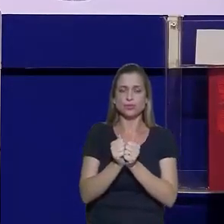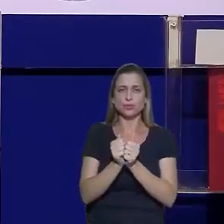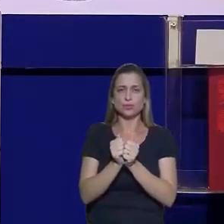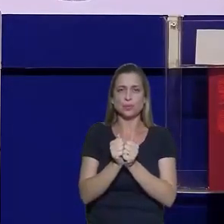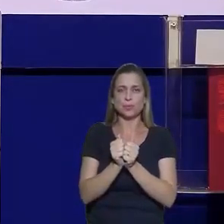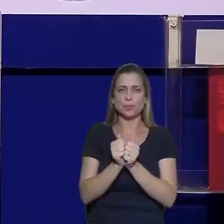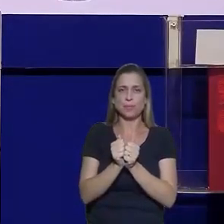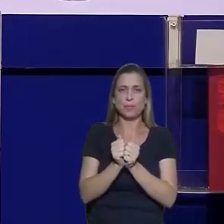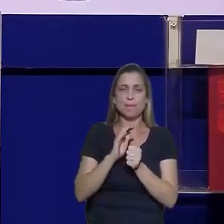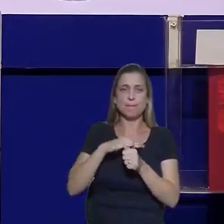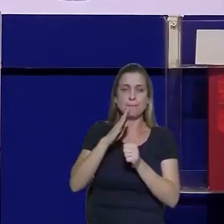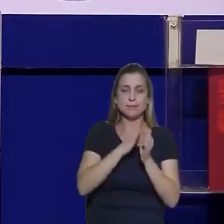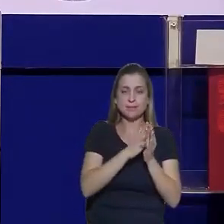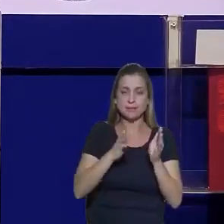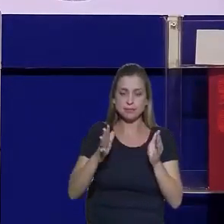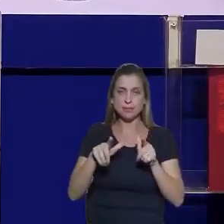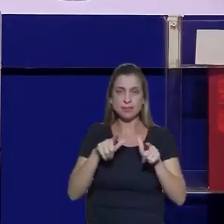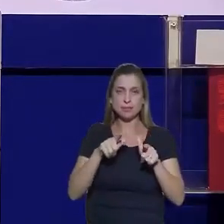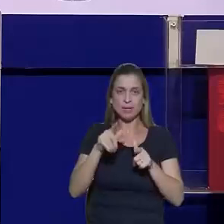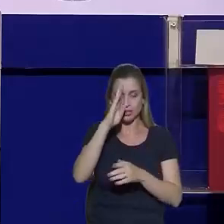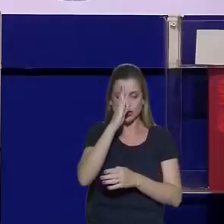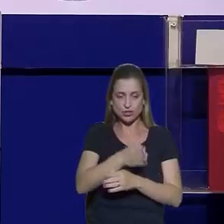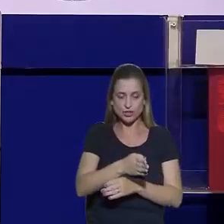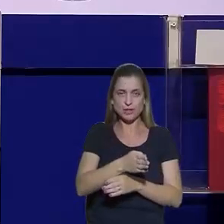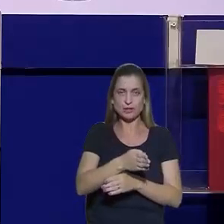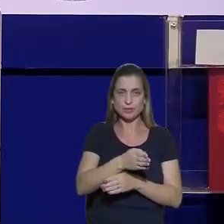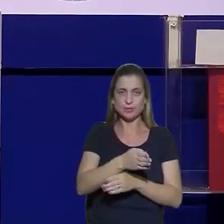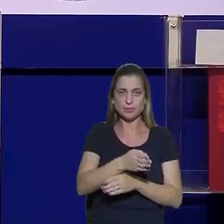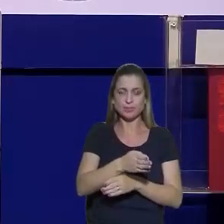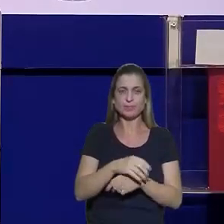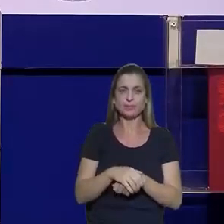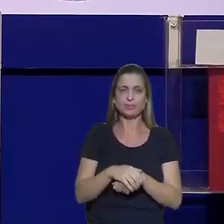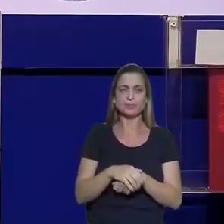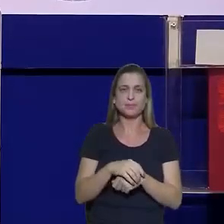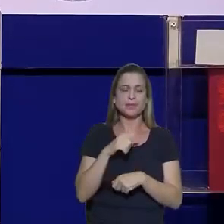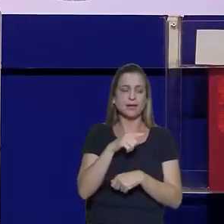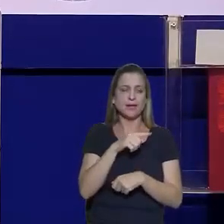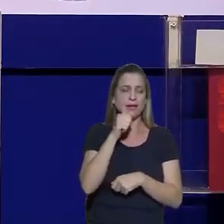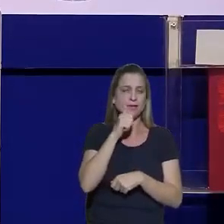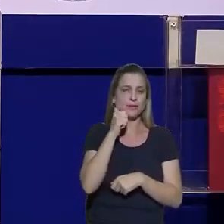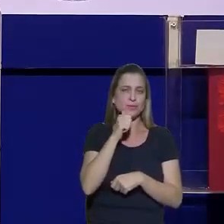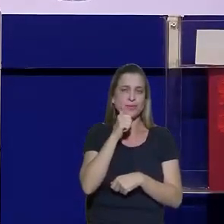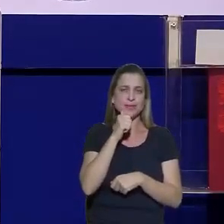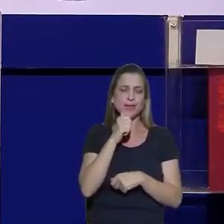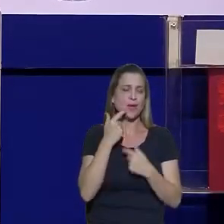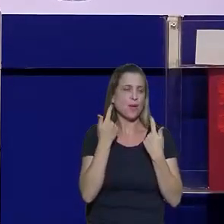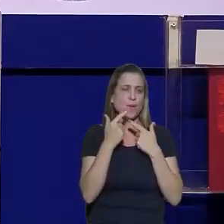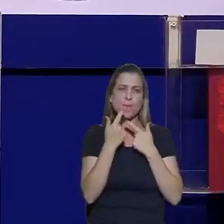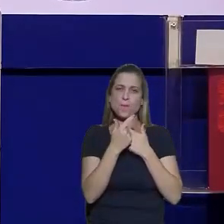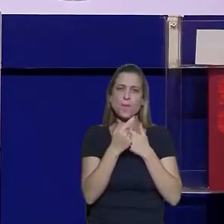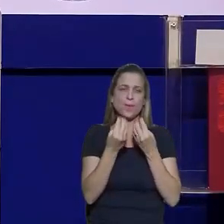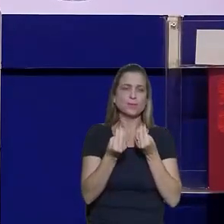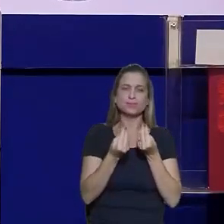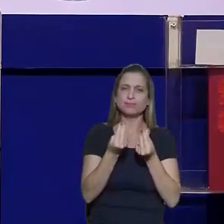trabalhei com ela diretamente. E Sueli dizia uma coisa, Sueli é uma pessoa de um humor muito